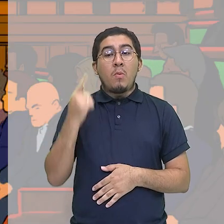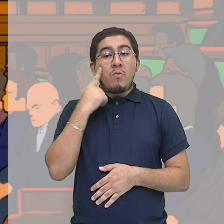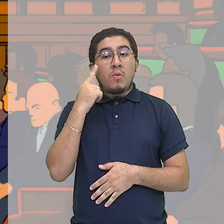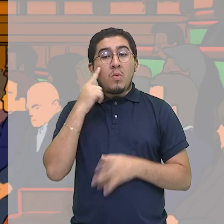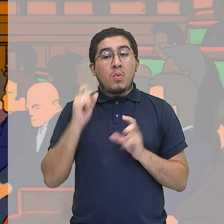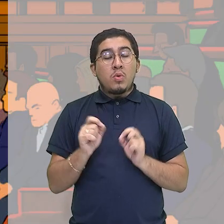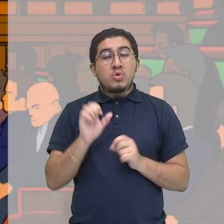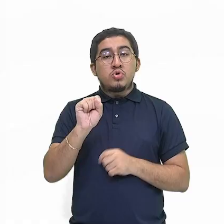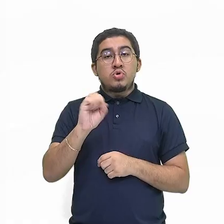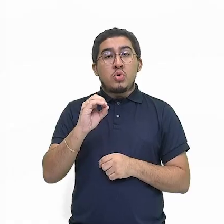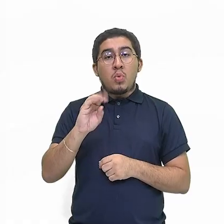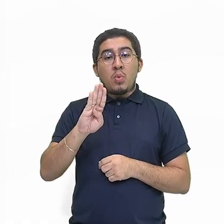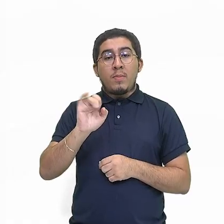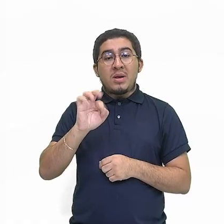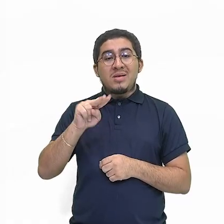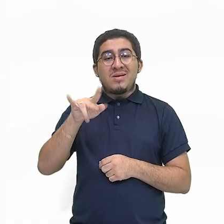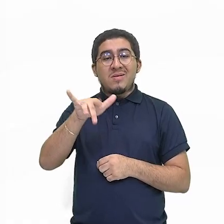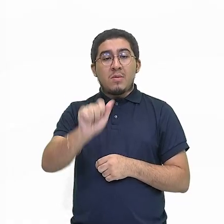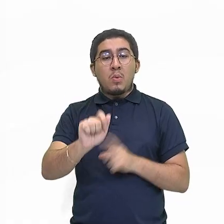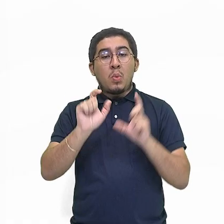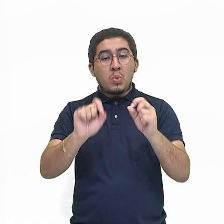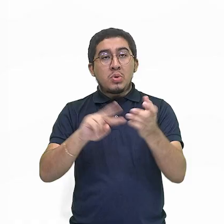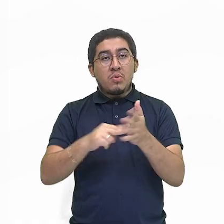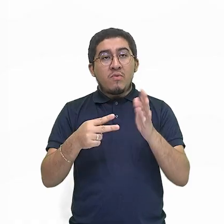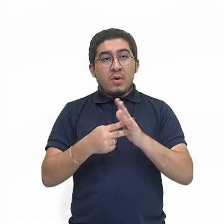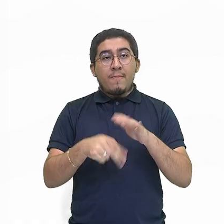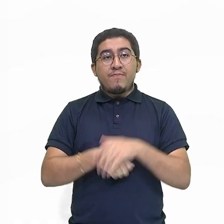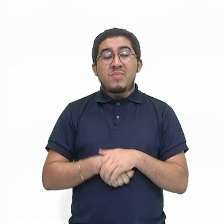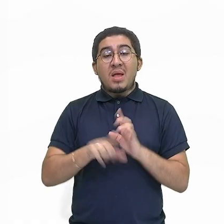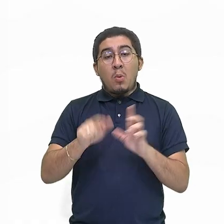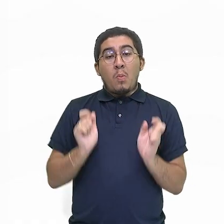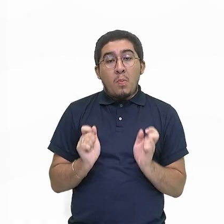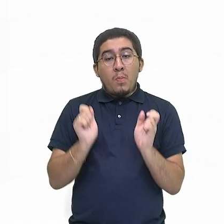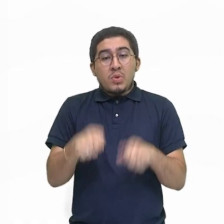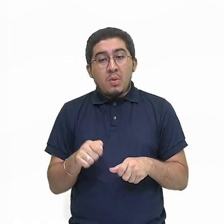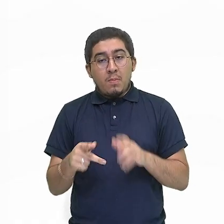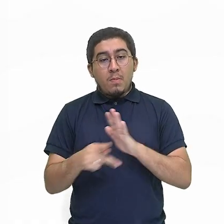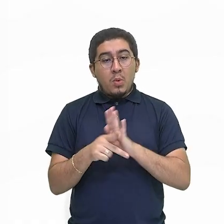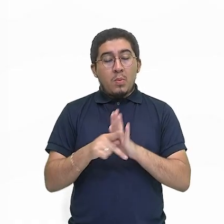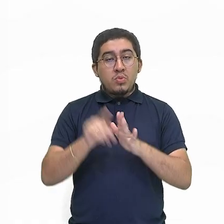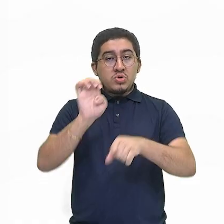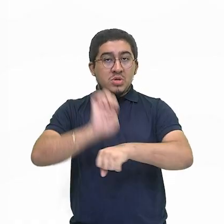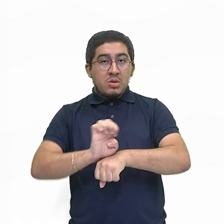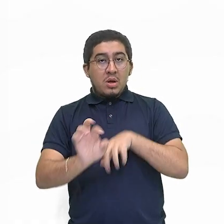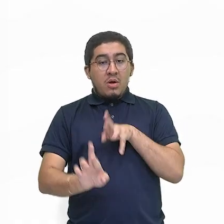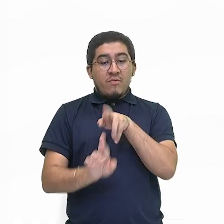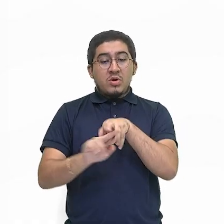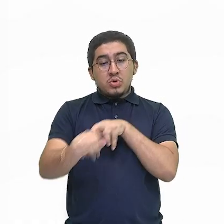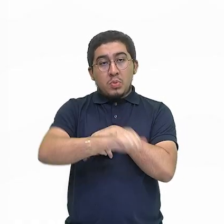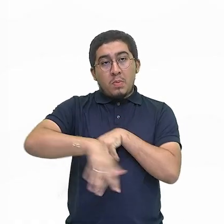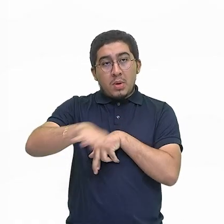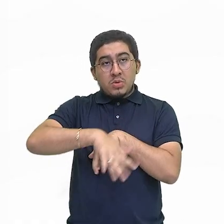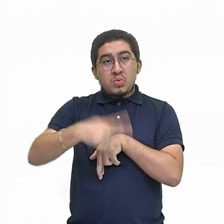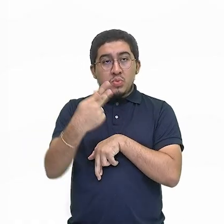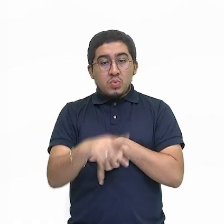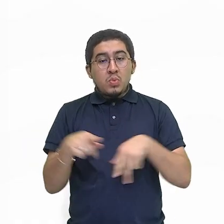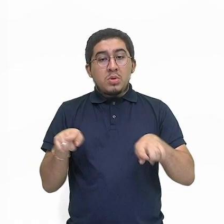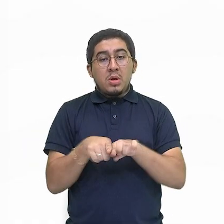definir soberania. A soberania é o poder supremo de um Estado sobre o seu território